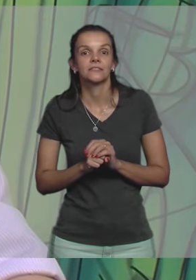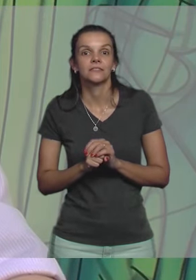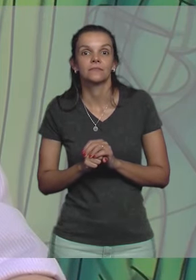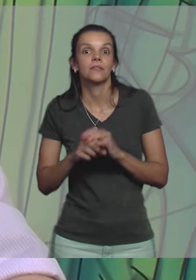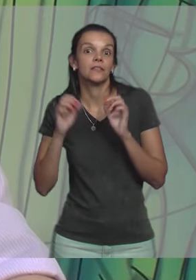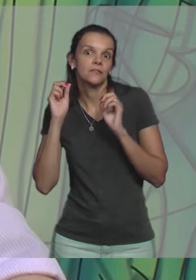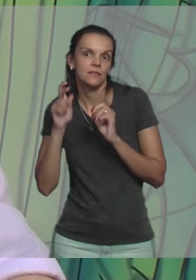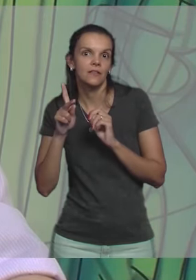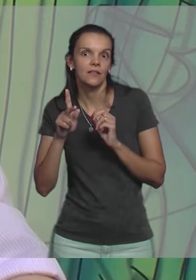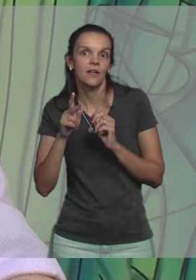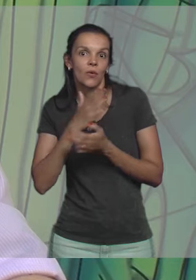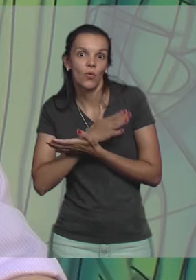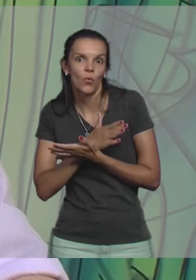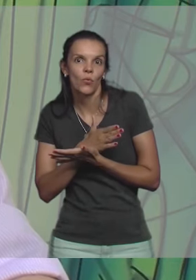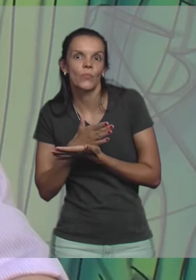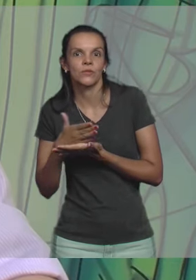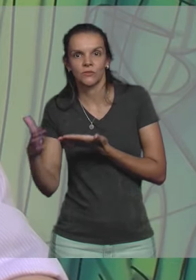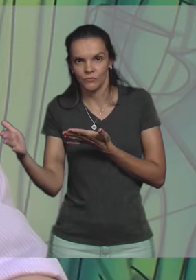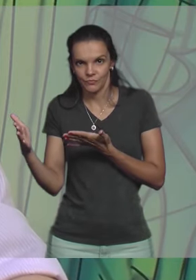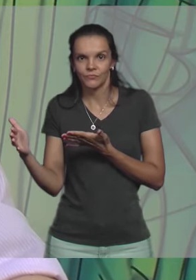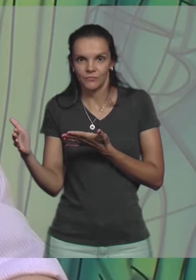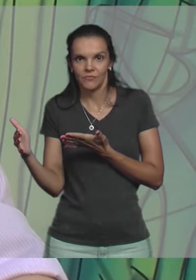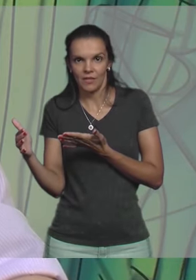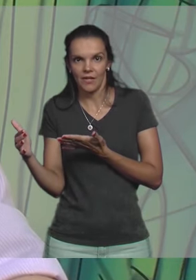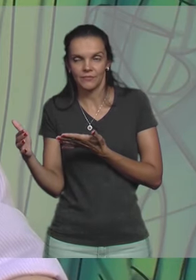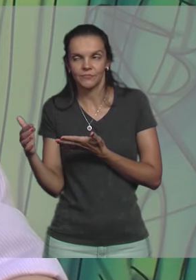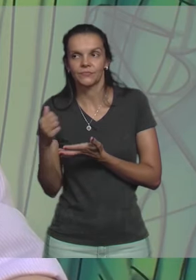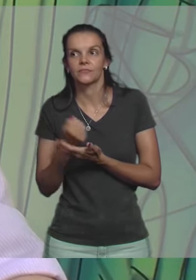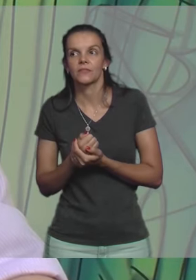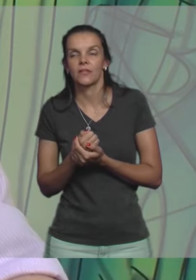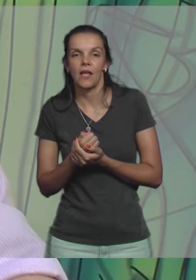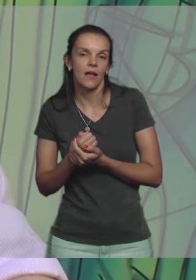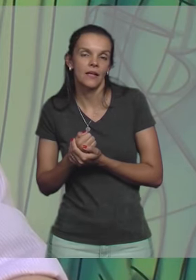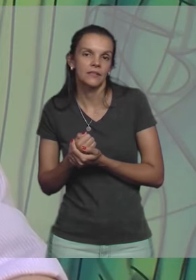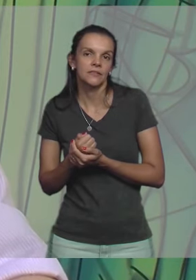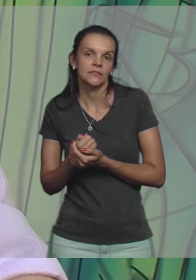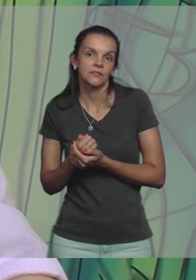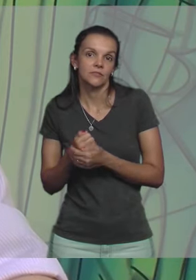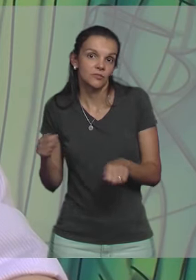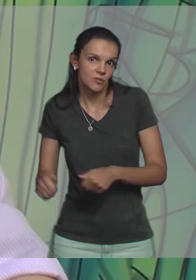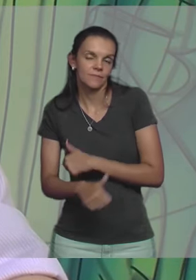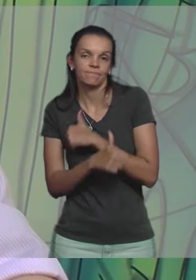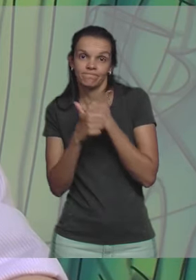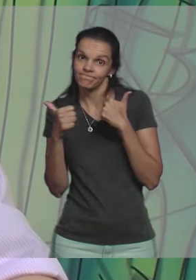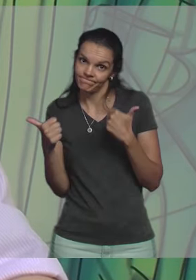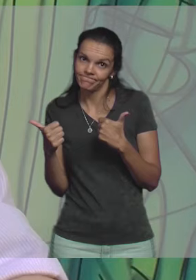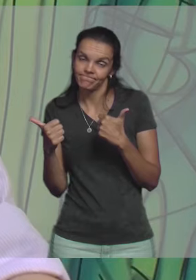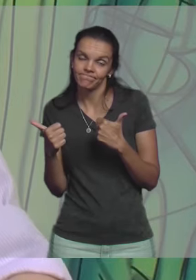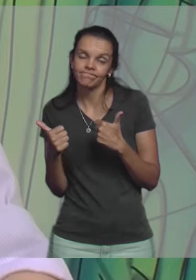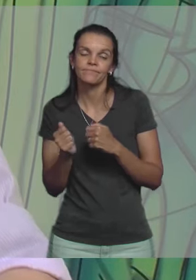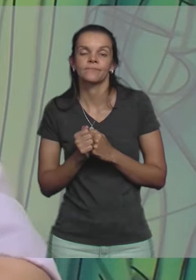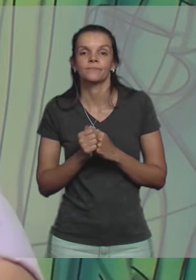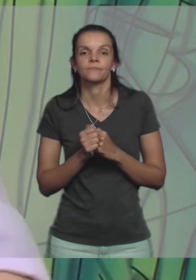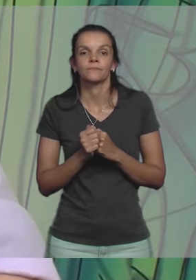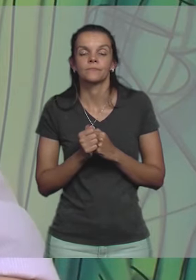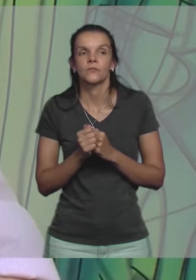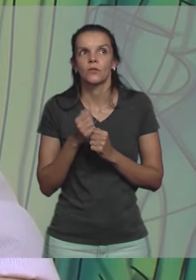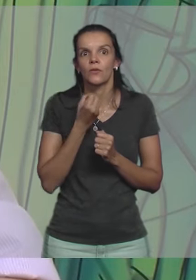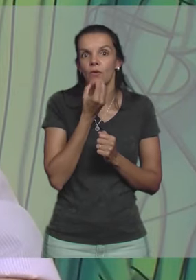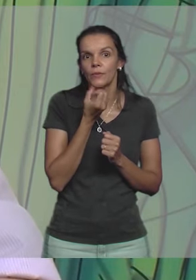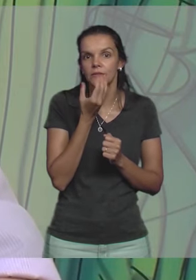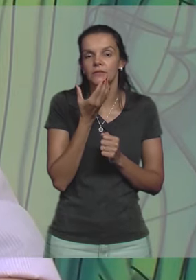digamos assim, na direção certa, mas ficou parado, não evoluiu nesse aspecto, né? Então, como eu estava